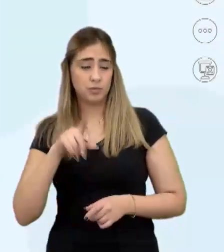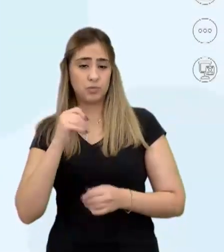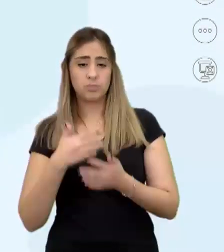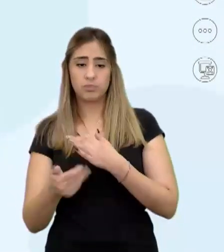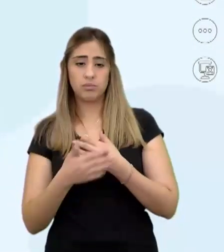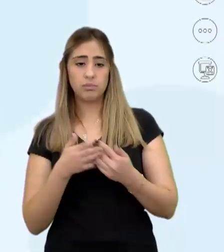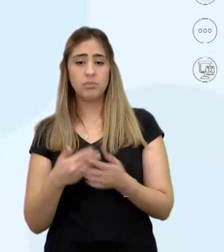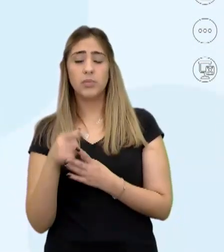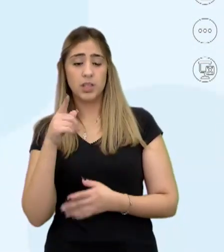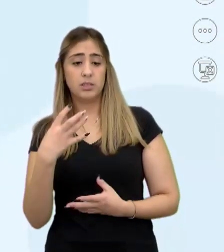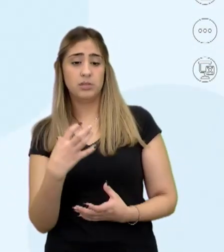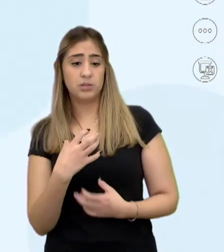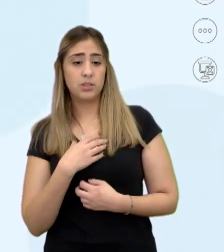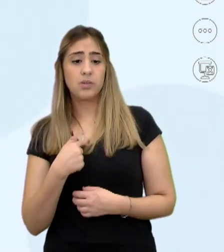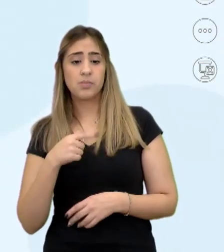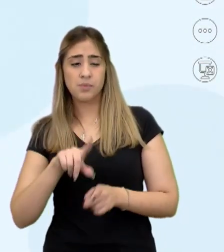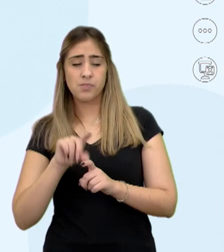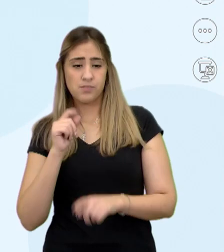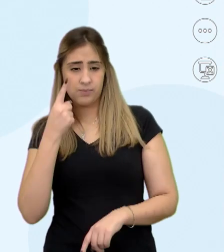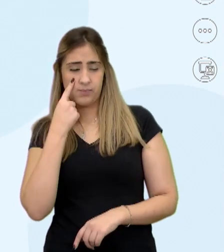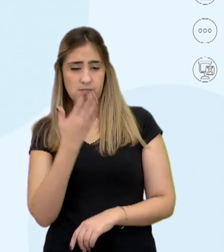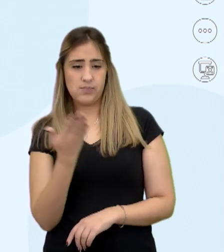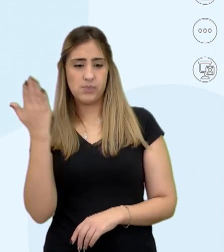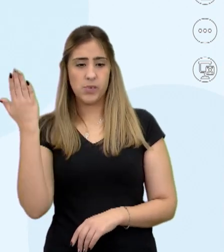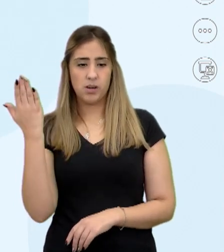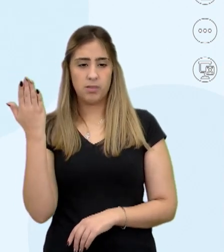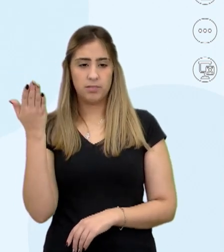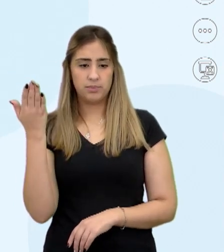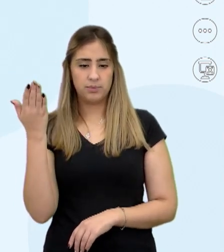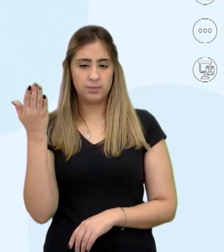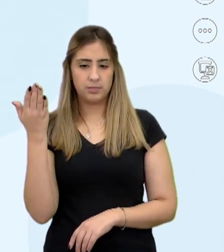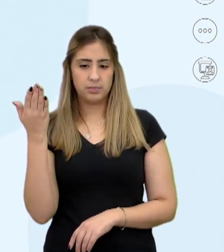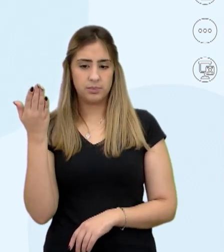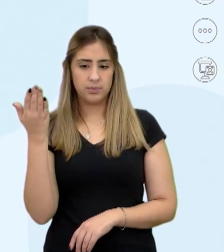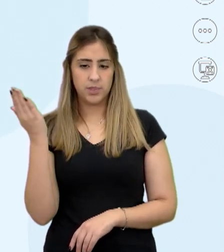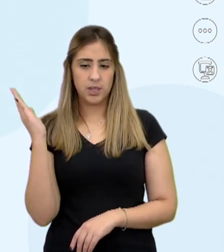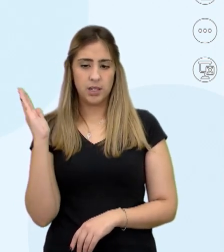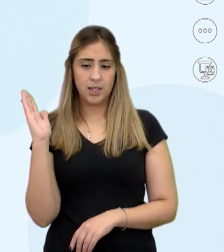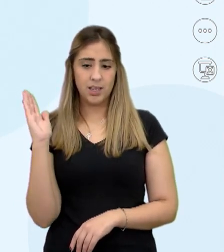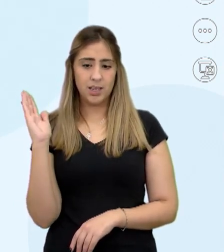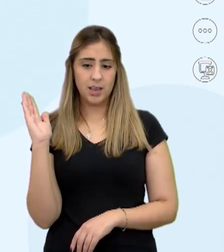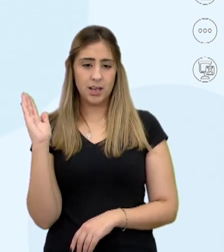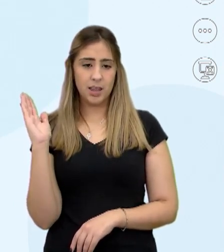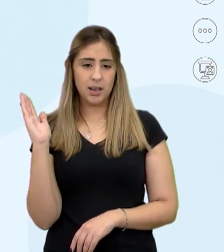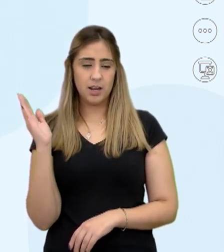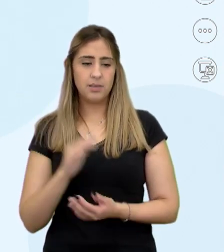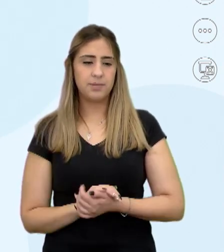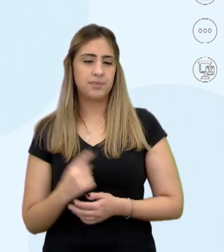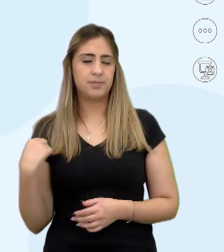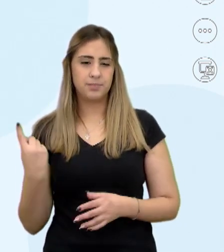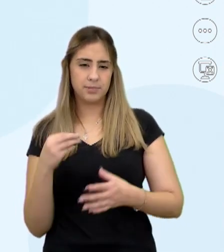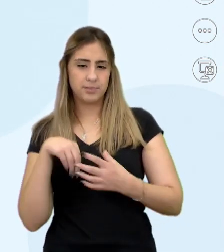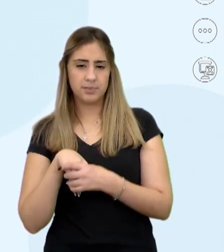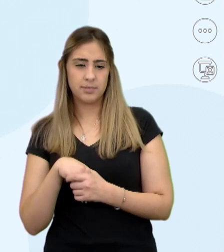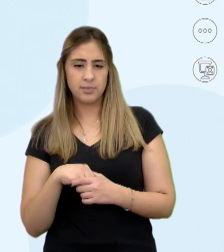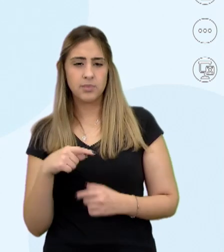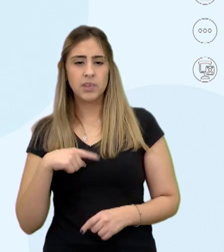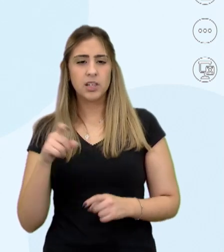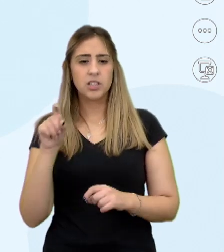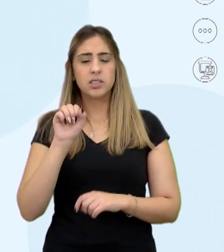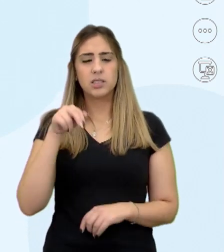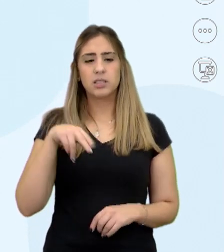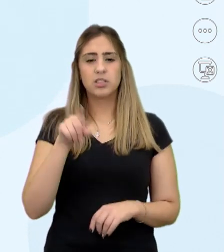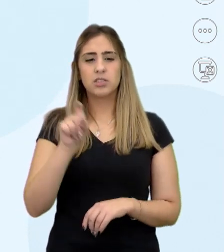qualquer. Neste caso, eu escolhi esse ponto biquinho aqui, ó, que tá lá na direção do 1 do y, tá bom? Como a gente tem aqui seno de x mais